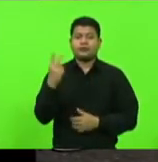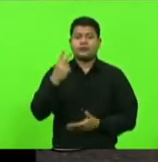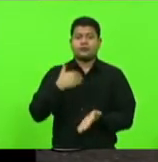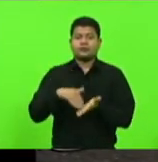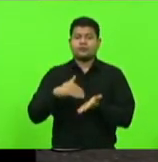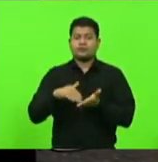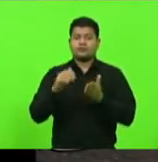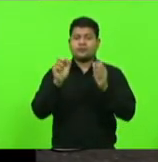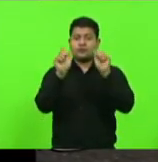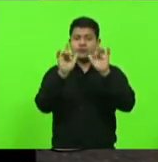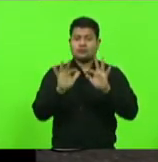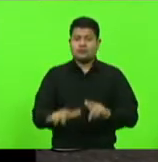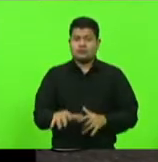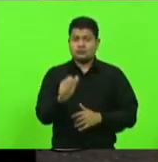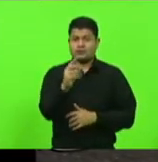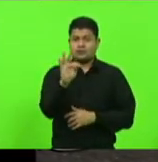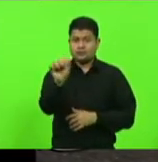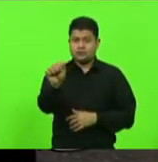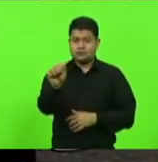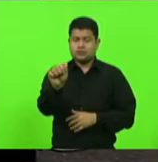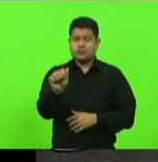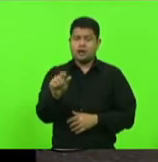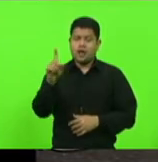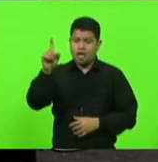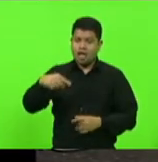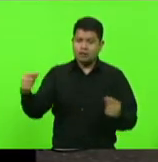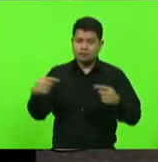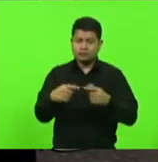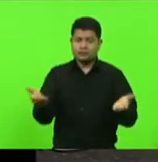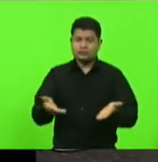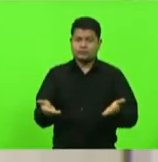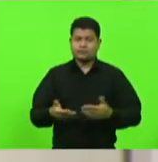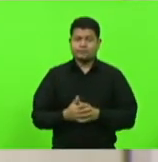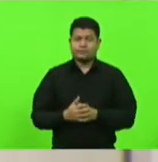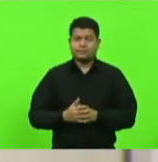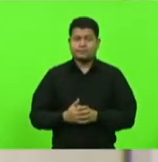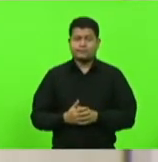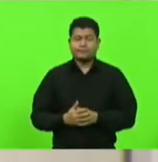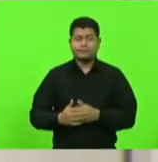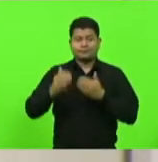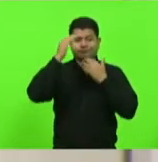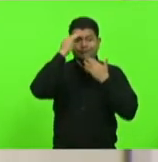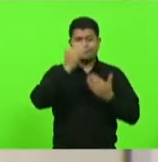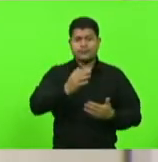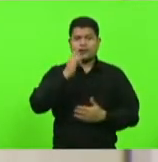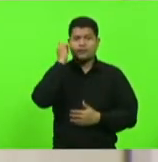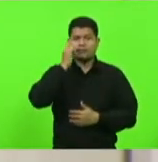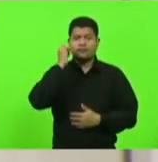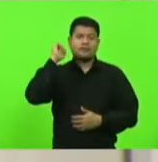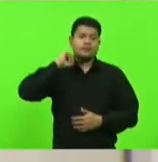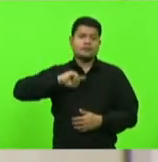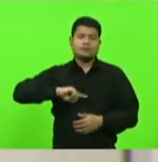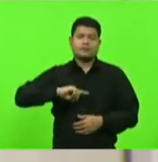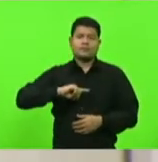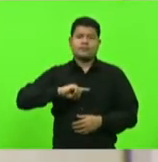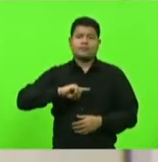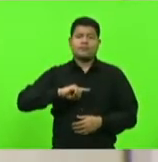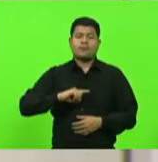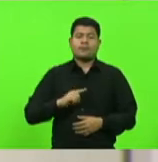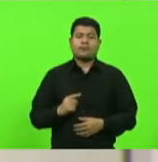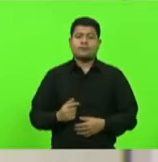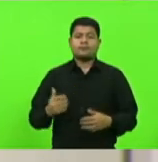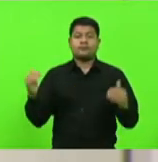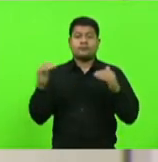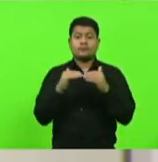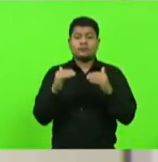lavrou a presente ata. Era isso, senhor presidente. Muito obrigado, deputado Silvio Drevec. Em consonância com o